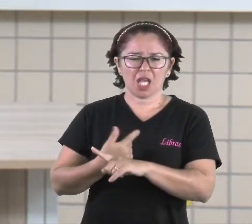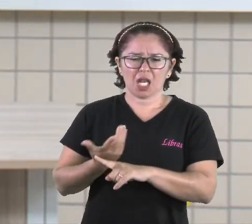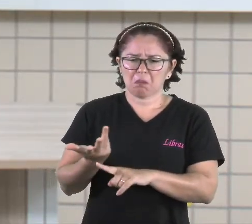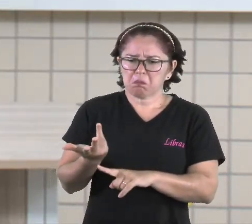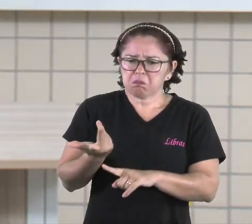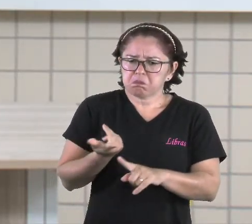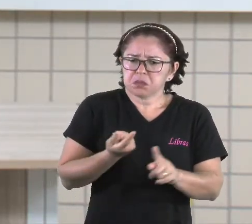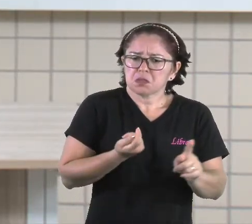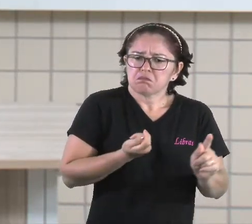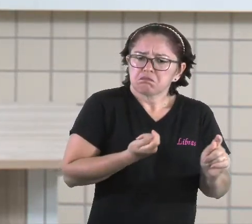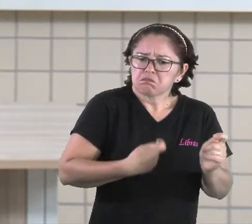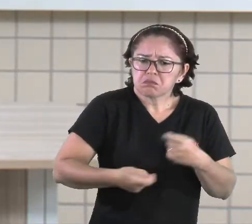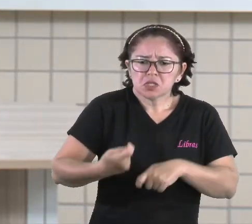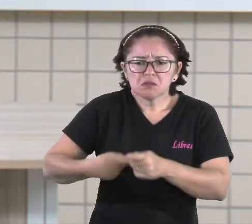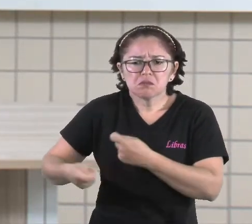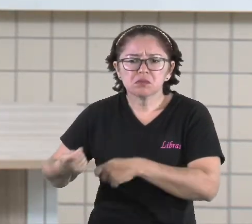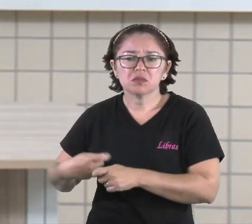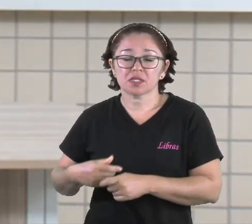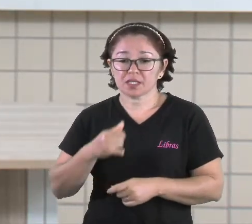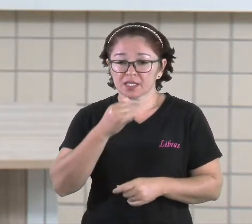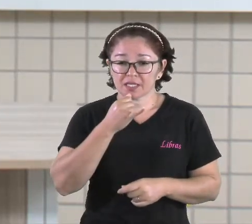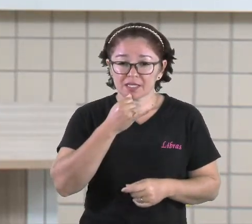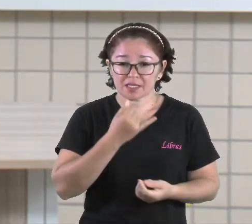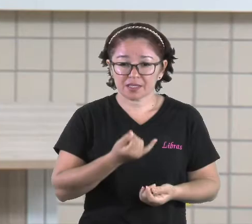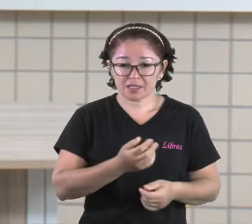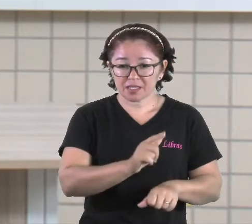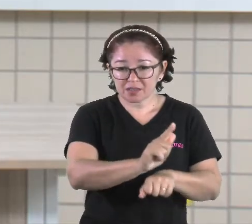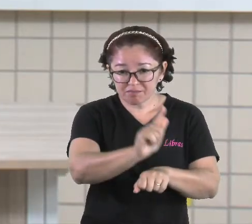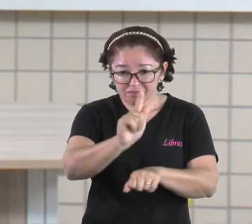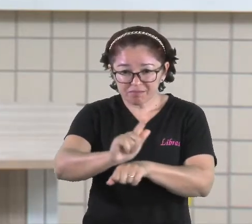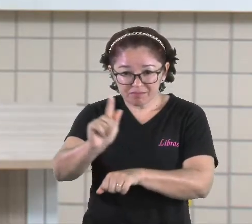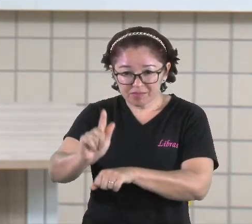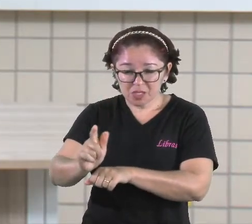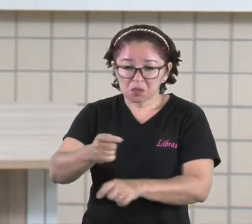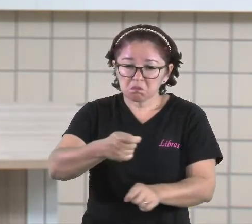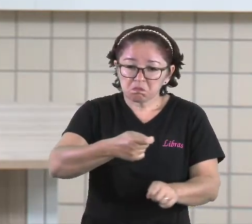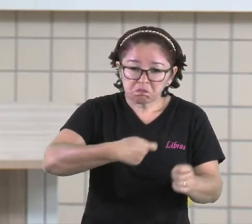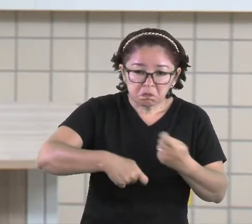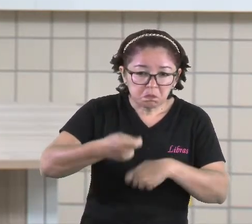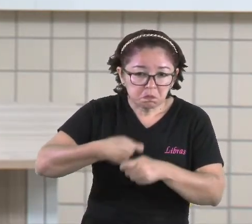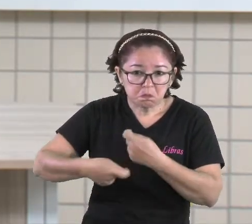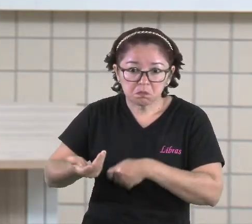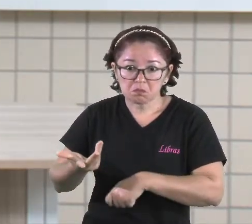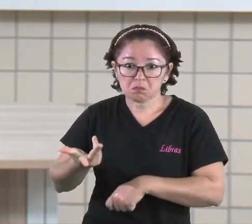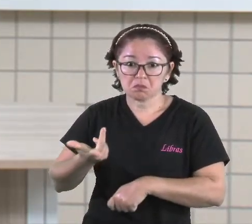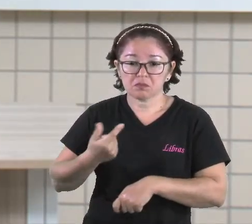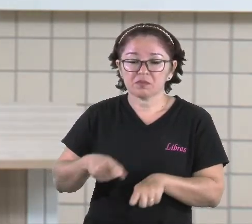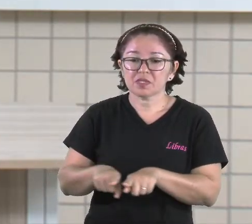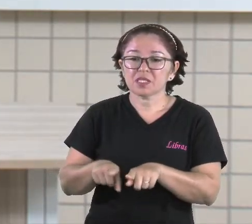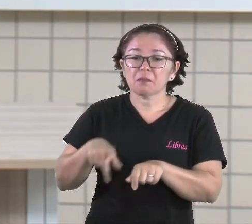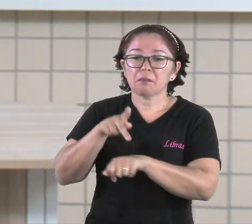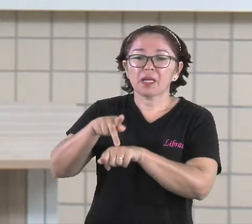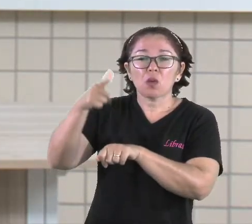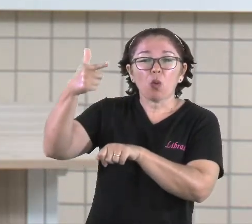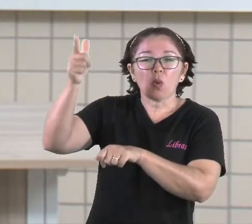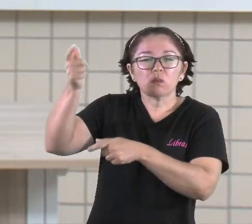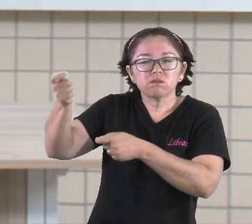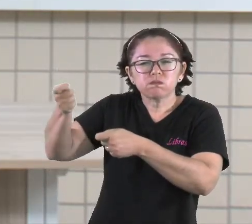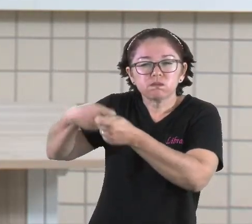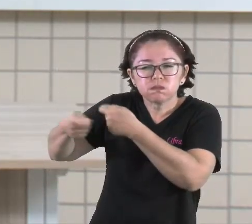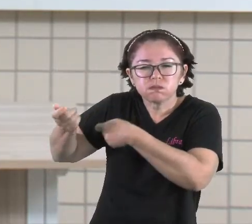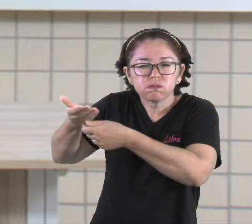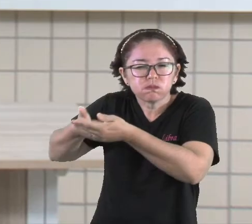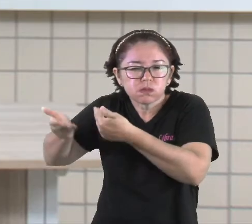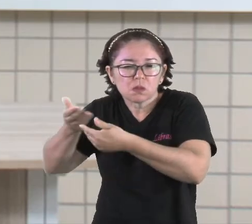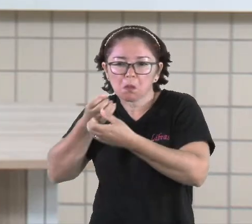negociação, tanto com os grupos políticos internos no Brasil, como com os grupos externos. Tanto é que ele começa uma série